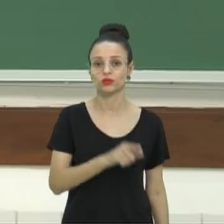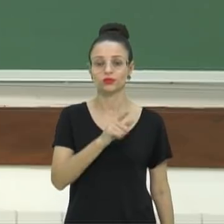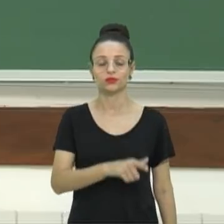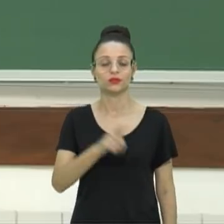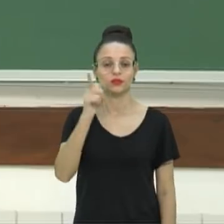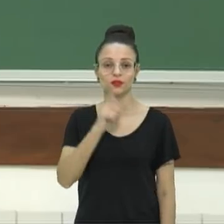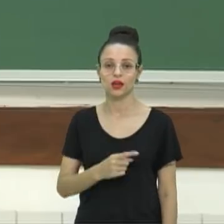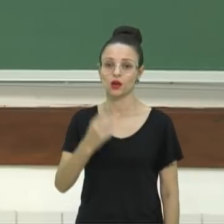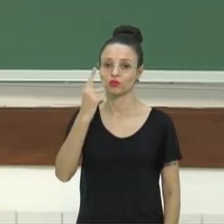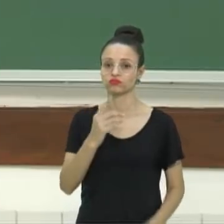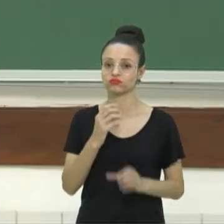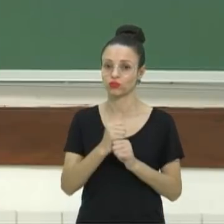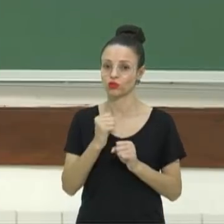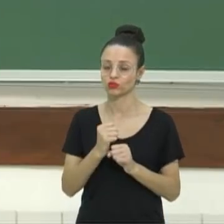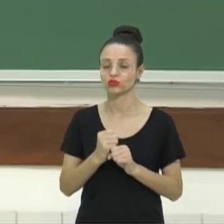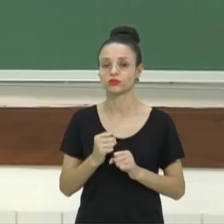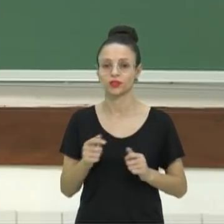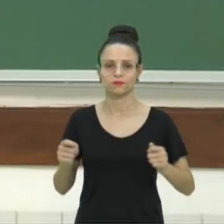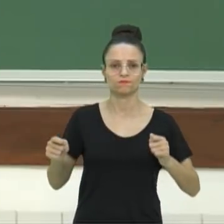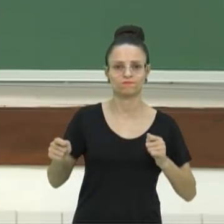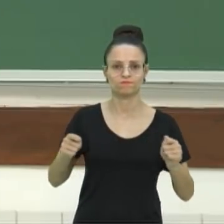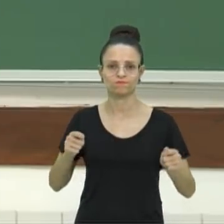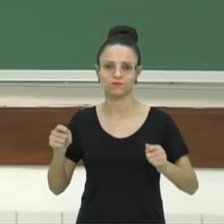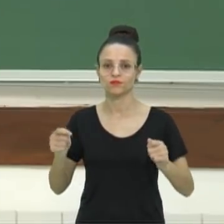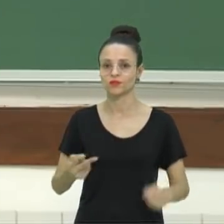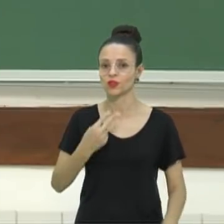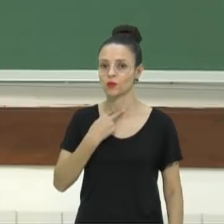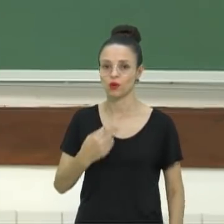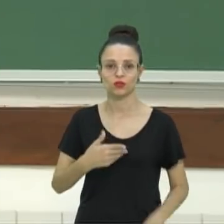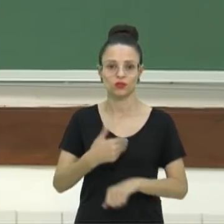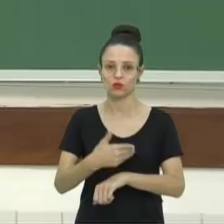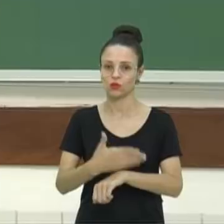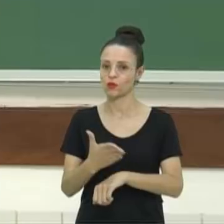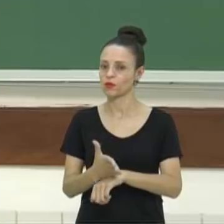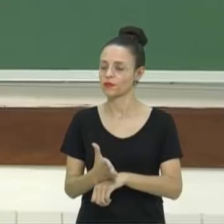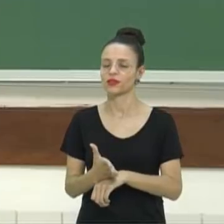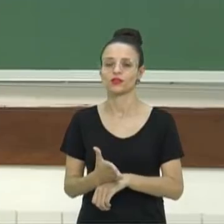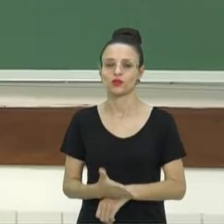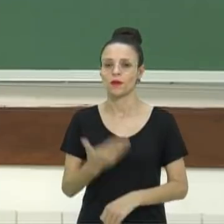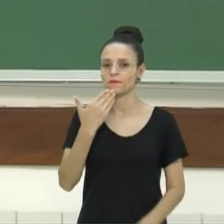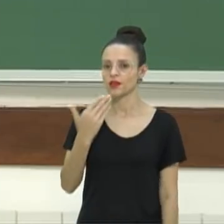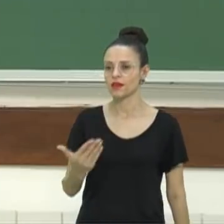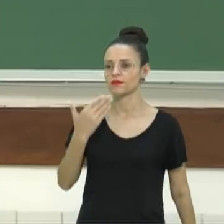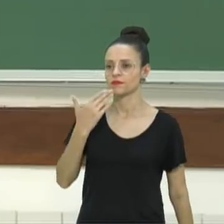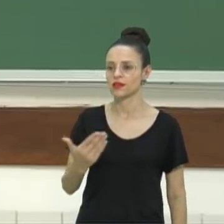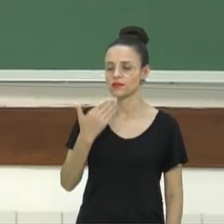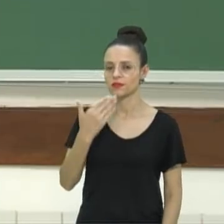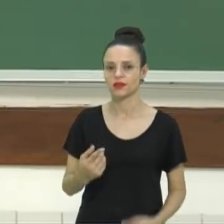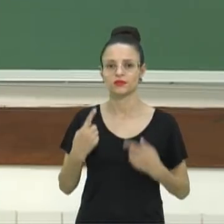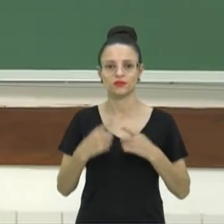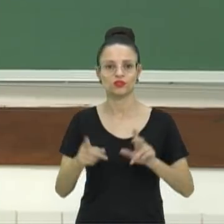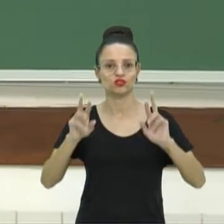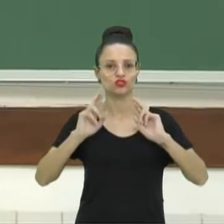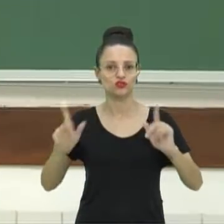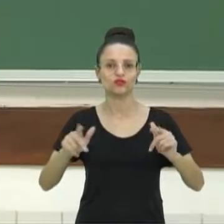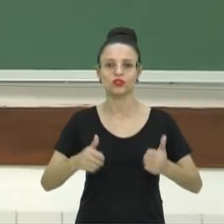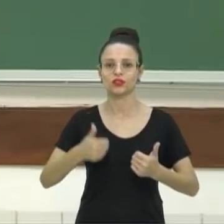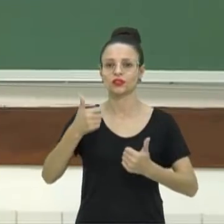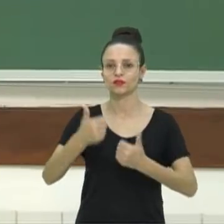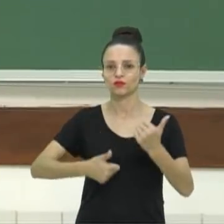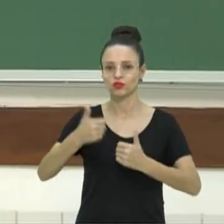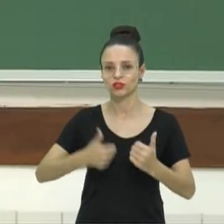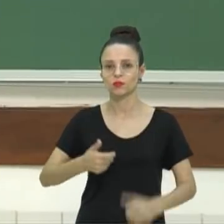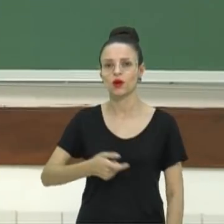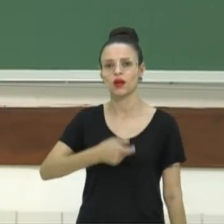um ponto, né? Então tem que estar sempre ponderando, não é todo momento que eu vou estar lançando, pedindo desafio, né? Não é igual ao futebol, que a